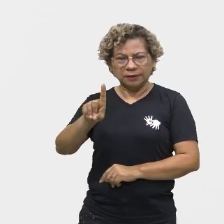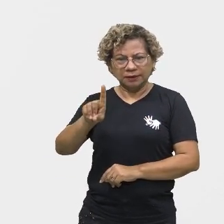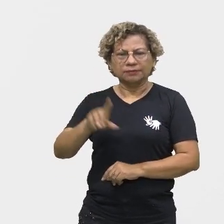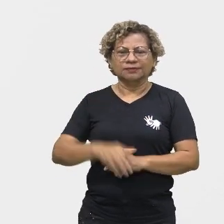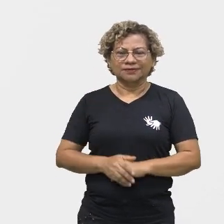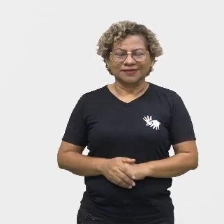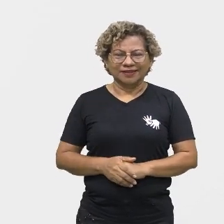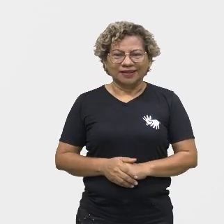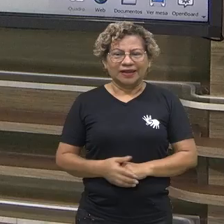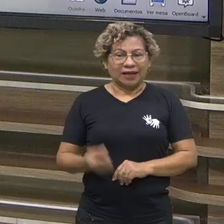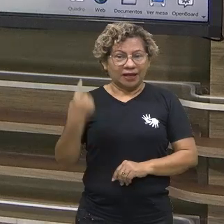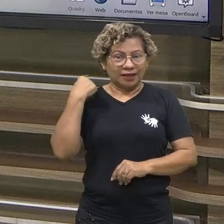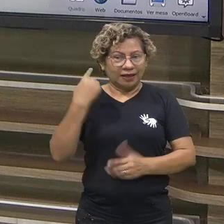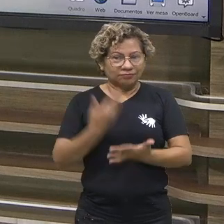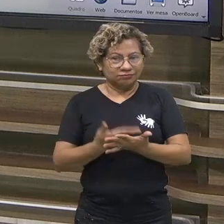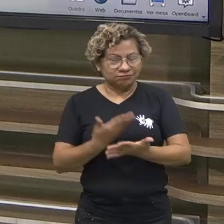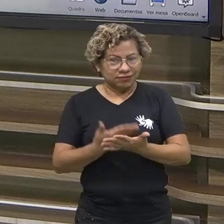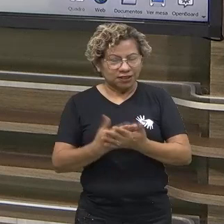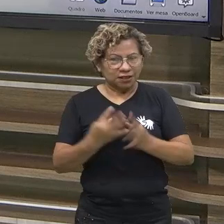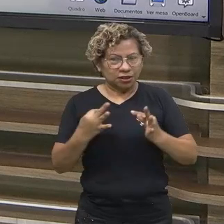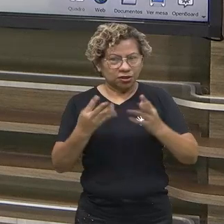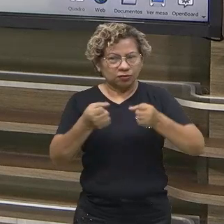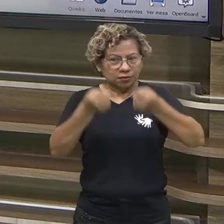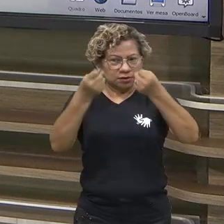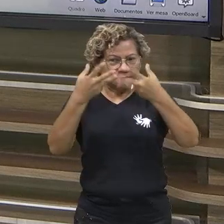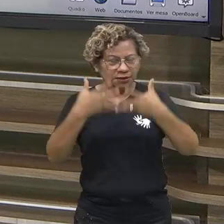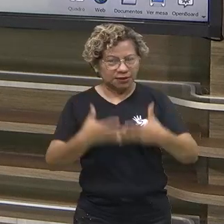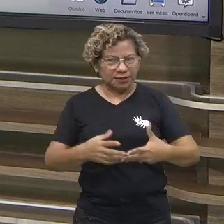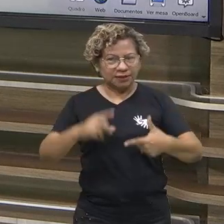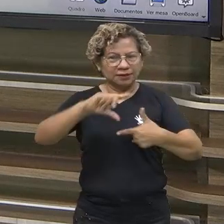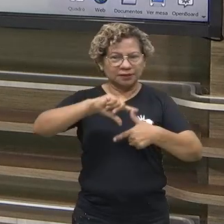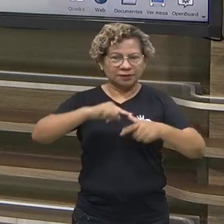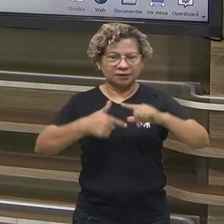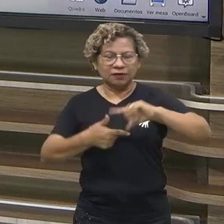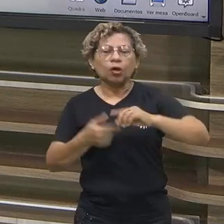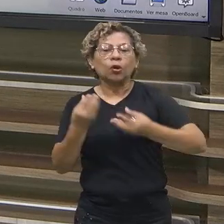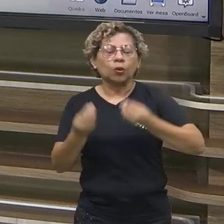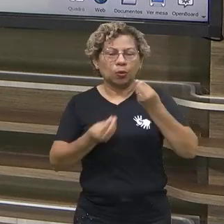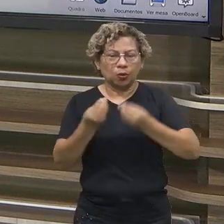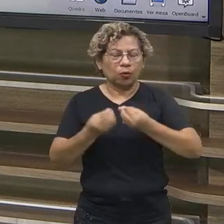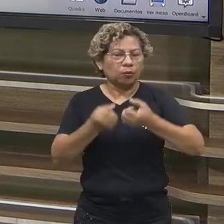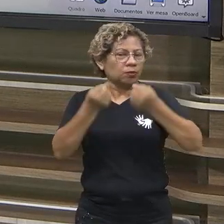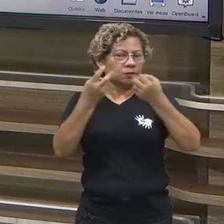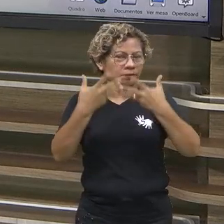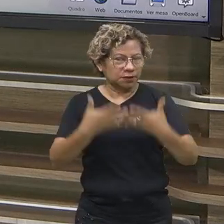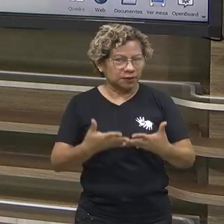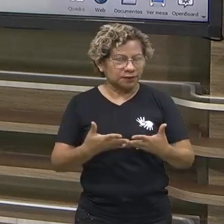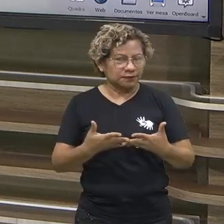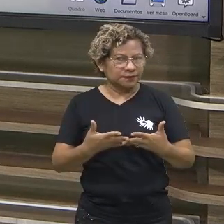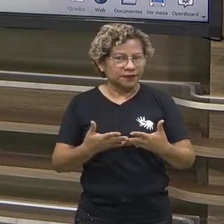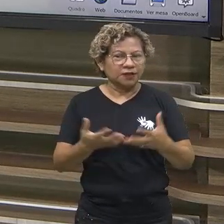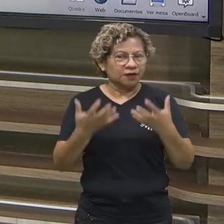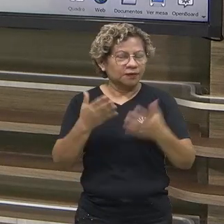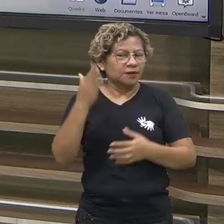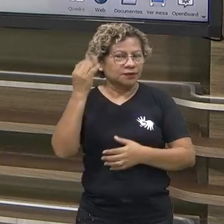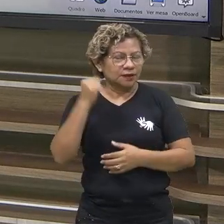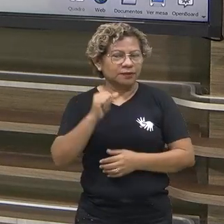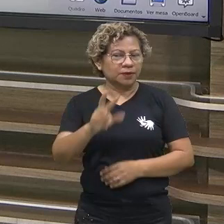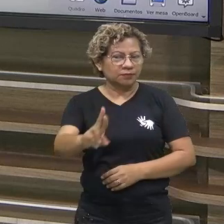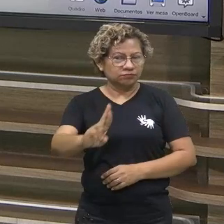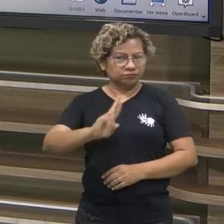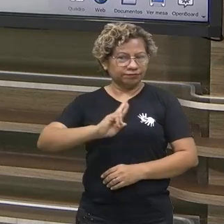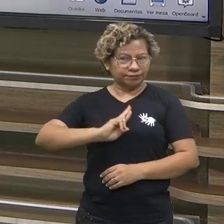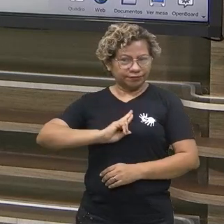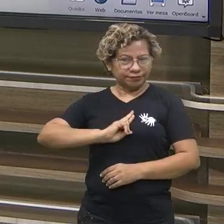vimos, na nossa aula sobre formas, como nós podemos classificar essa obra de arte? Estou curiosa, eu quero ver o que vocês